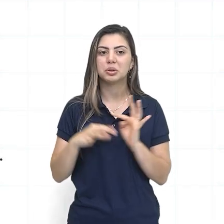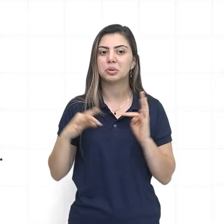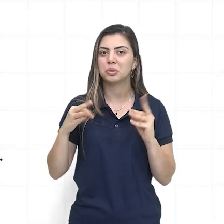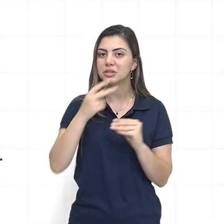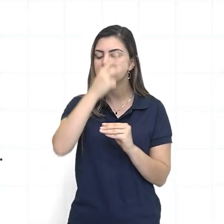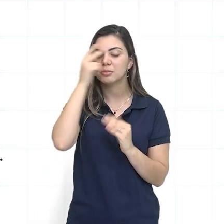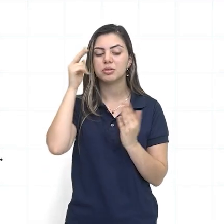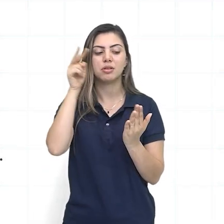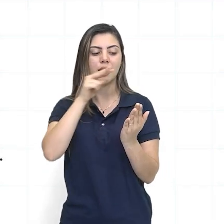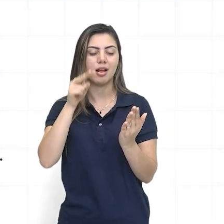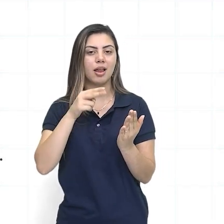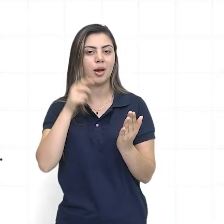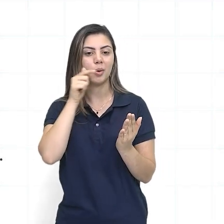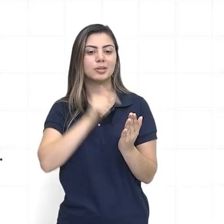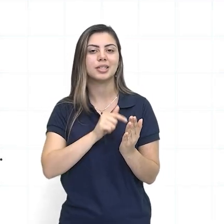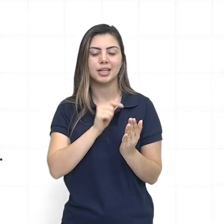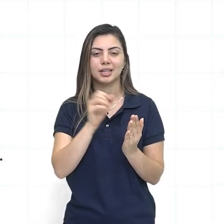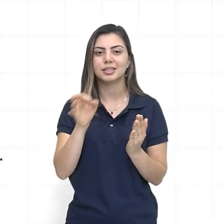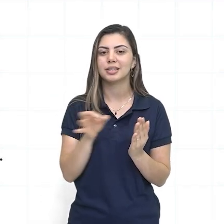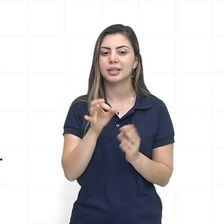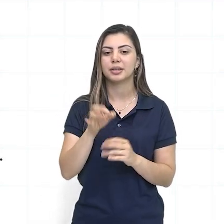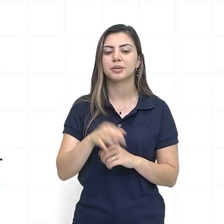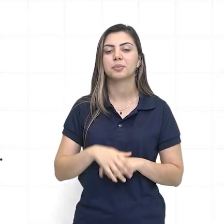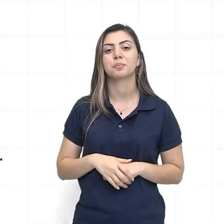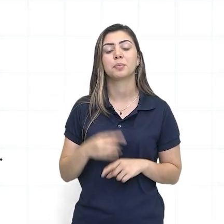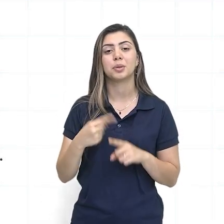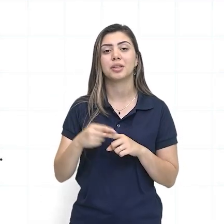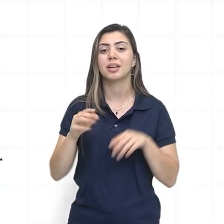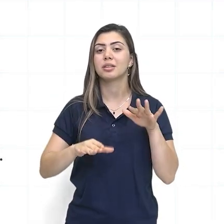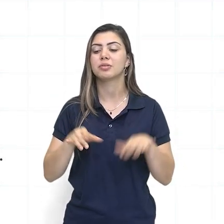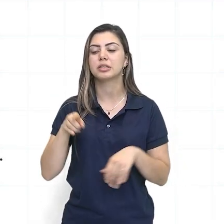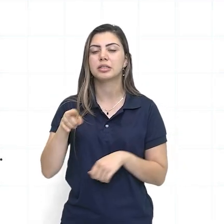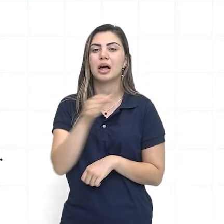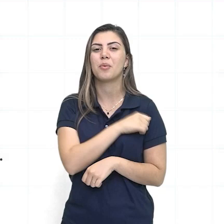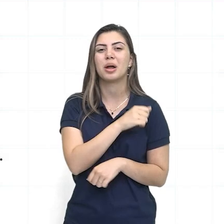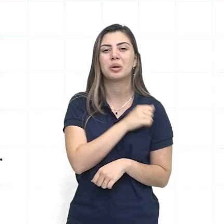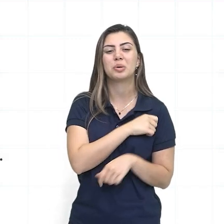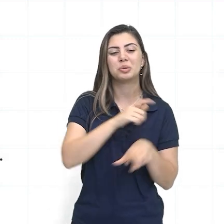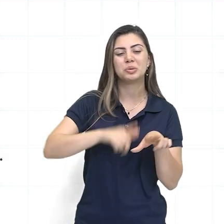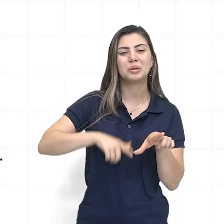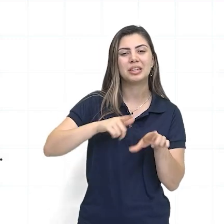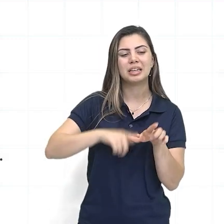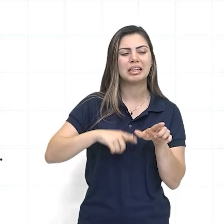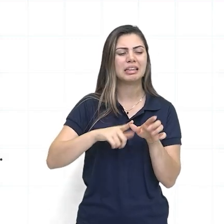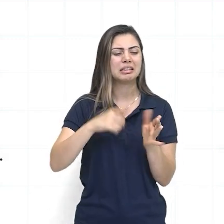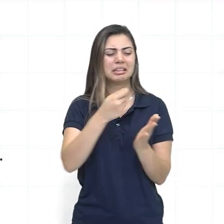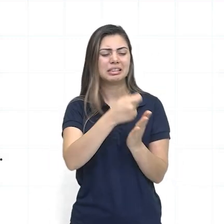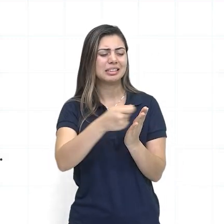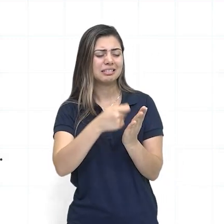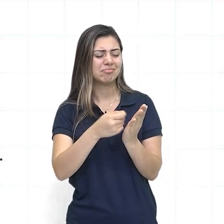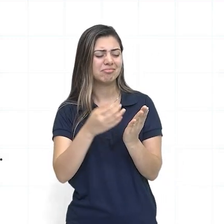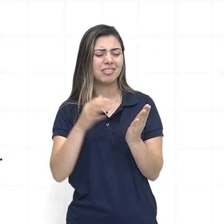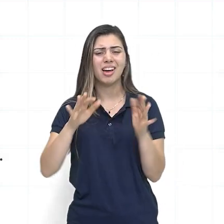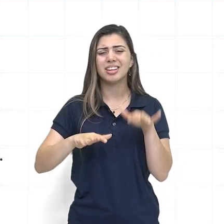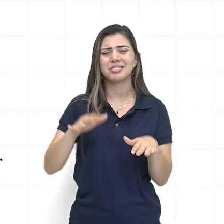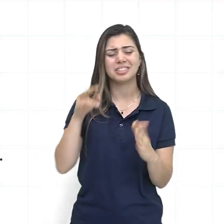mundo compreende o que ele escreve, né? Porque às vezes o aluno tem uma letra que não é inteligível, ou seja, a gente não